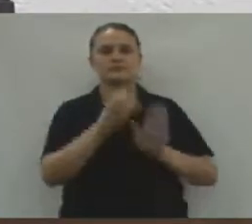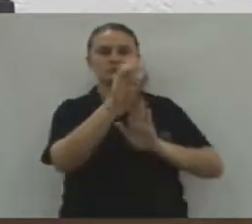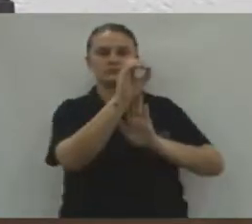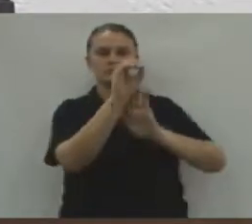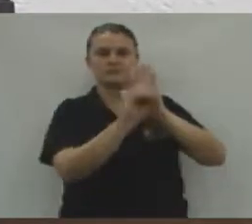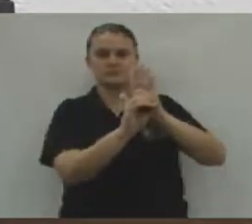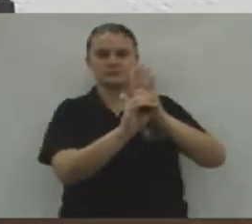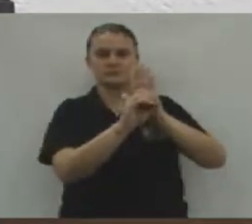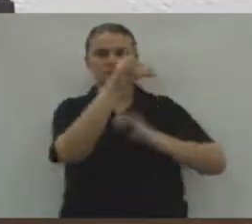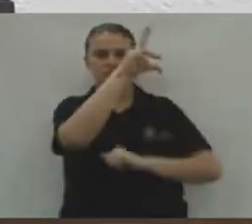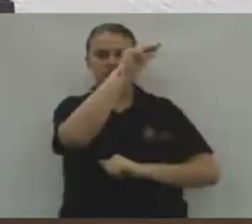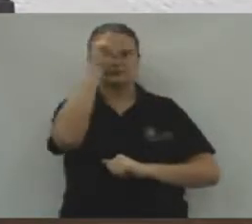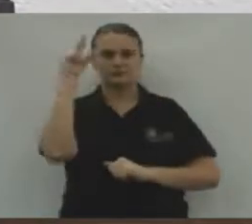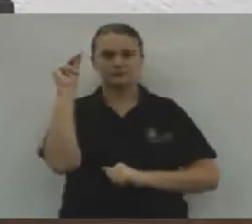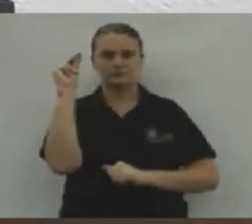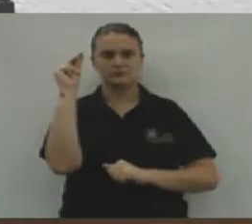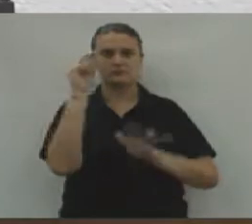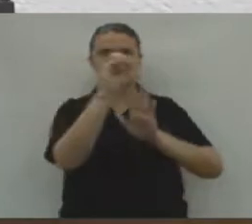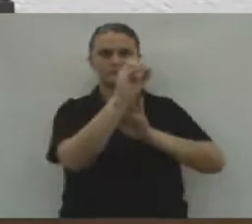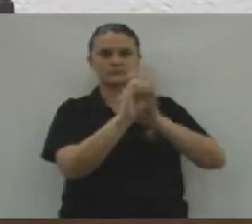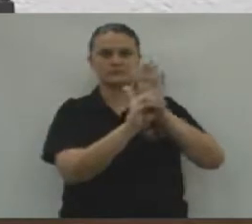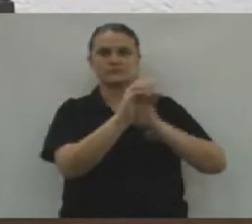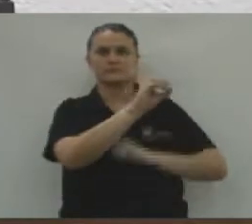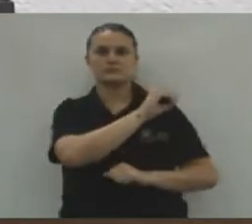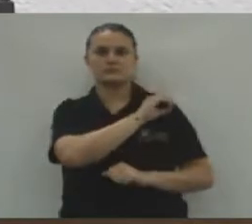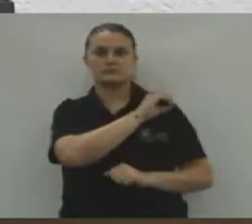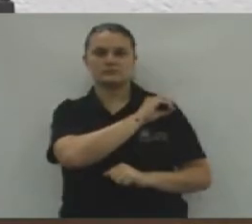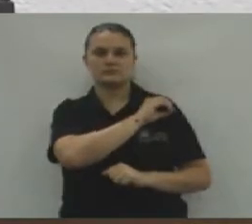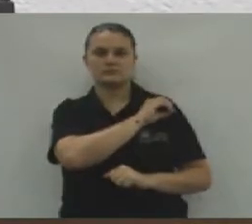Ofícios do Executivo. Ofício número